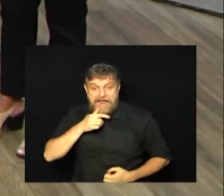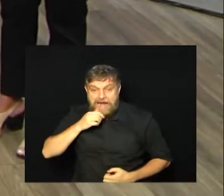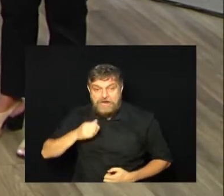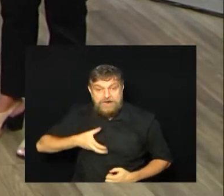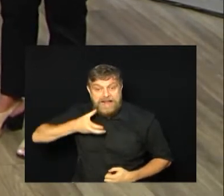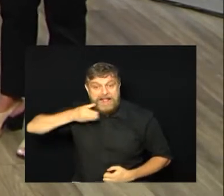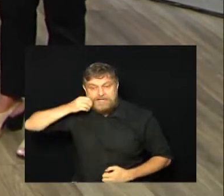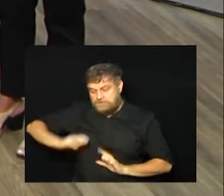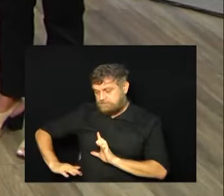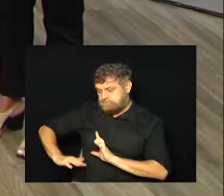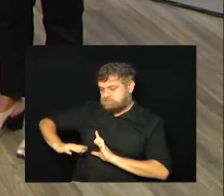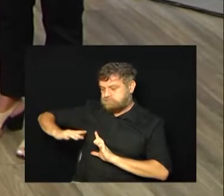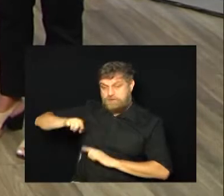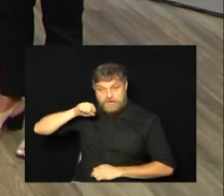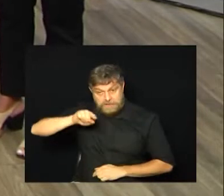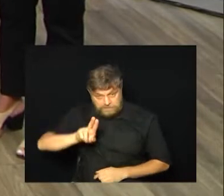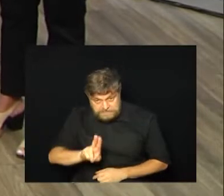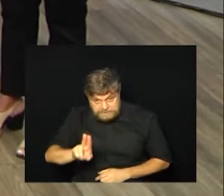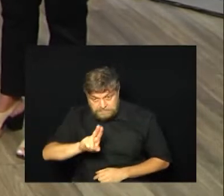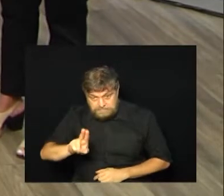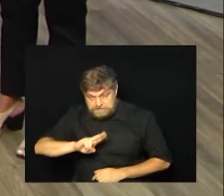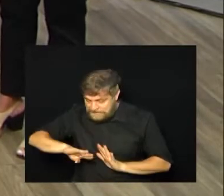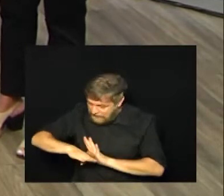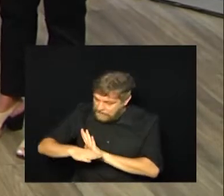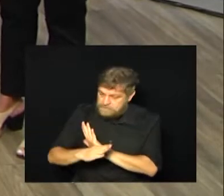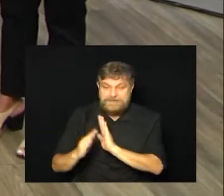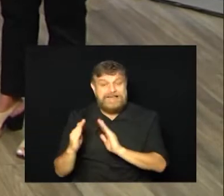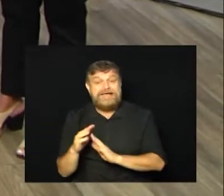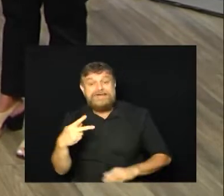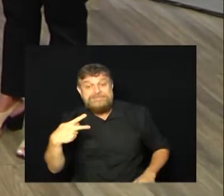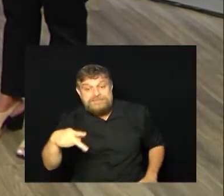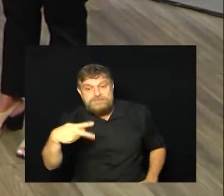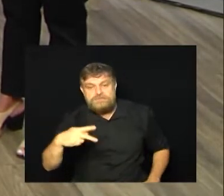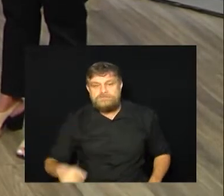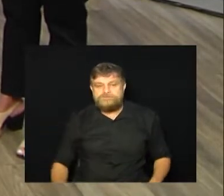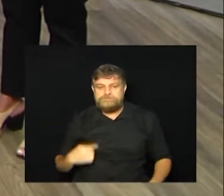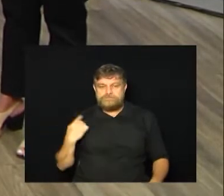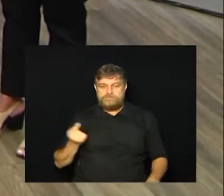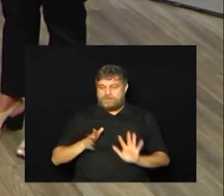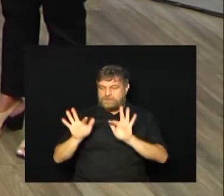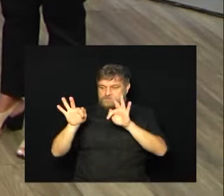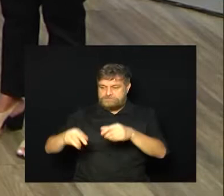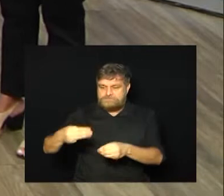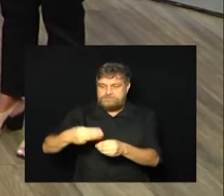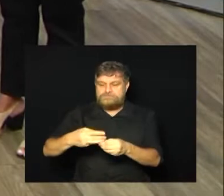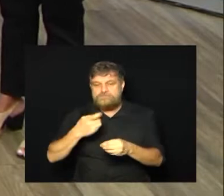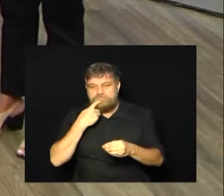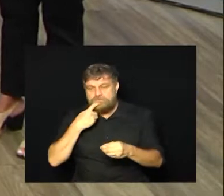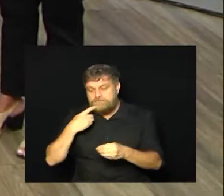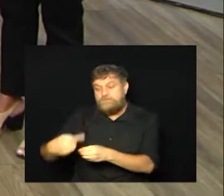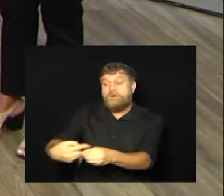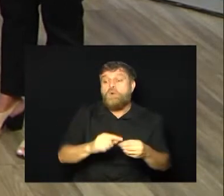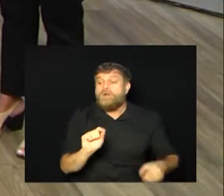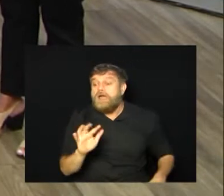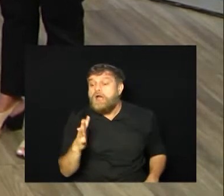que você está acostumado a utilizar aí na sua residência. Viviane, para a gente poder encerrar as notícias da metrópole de Campinas, nós